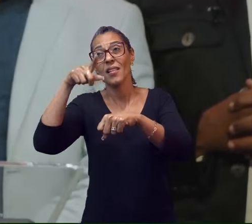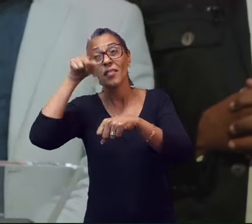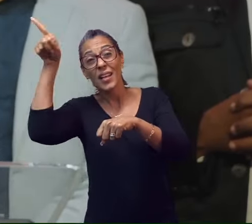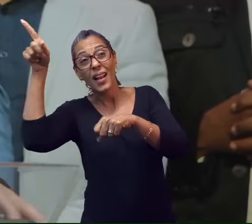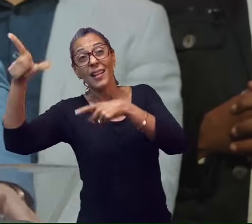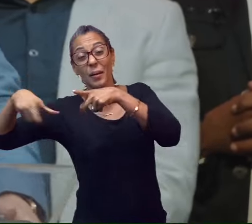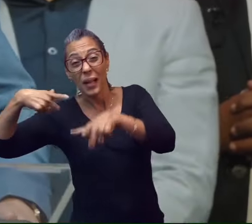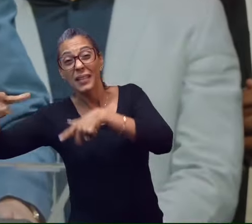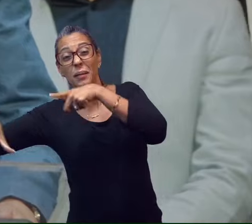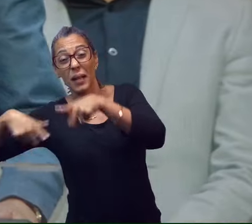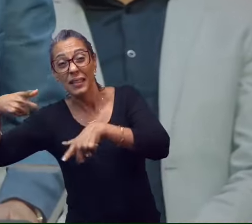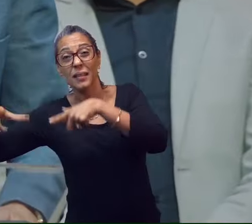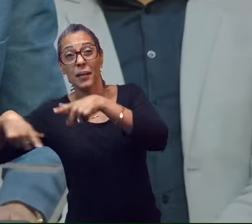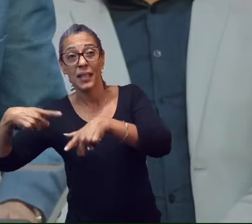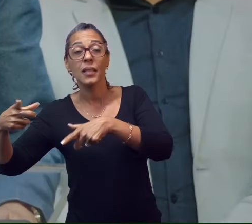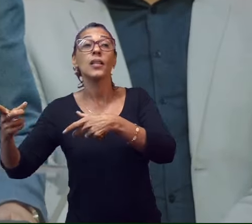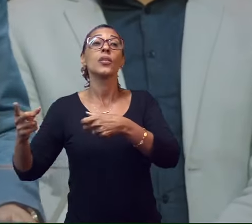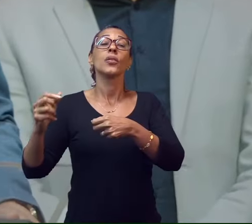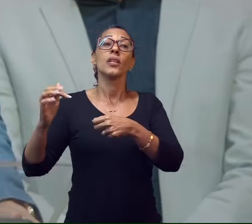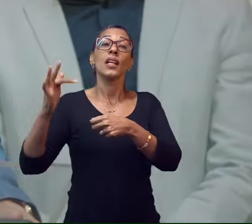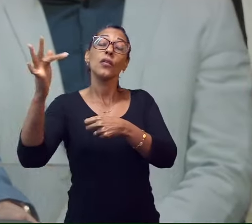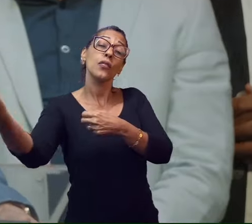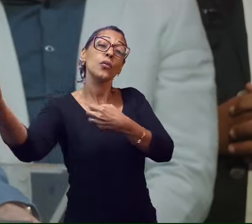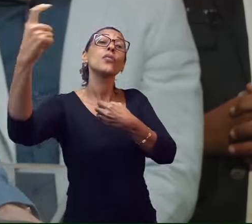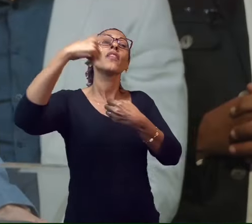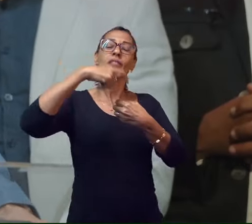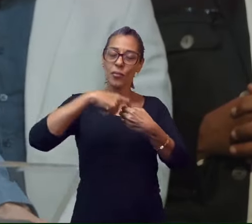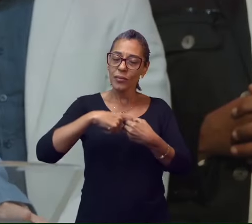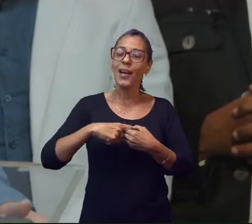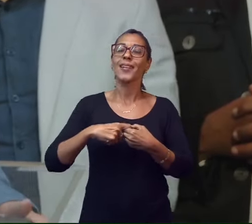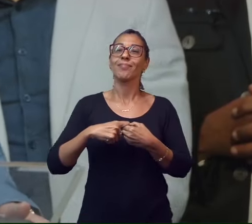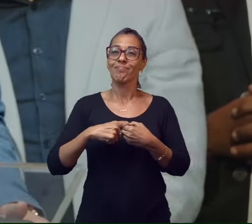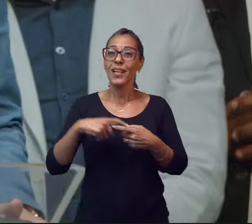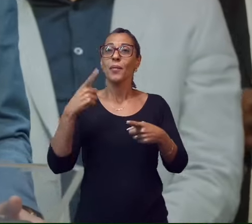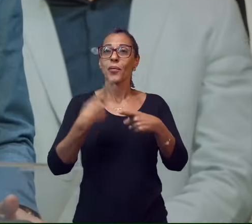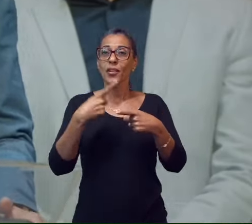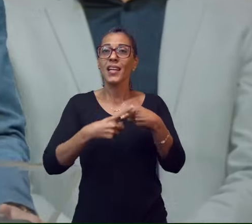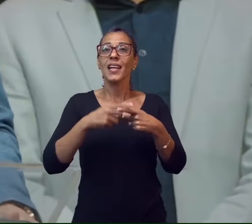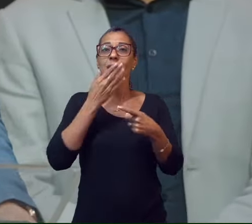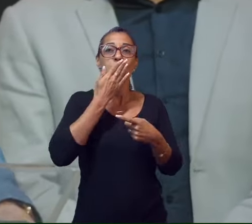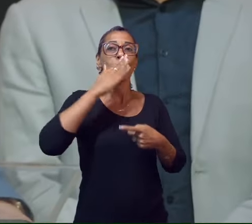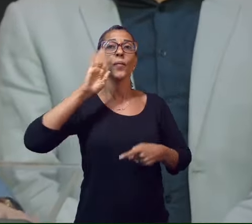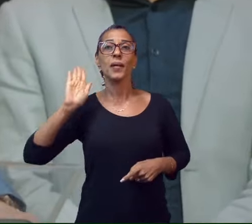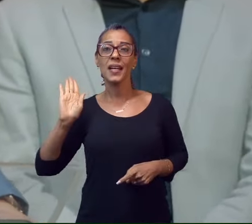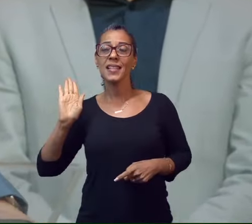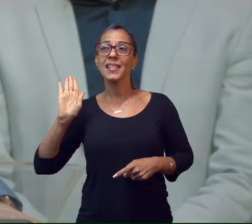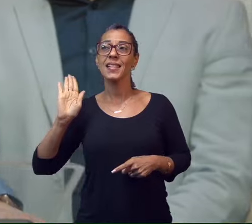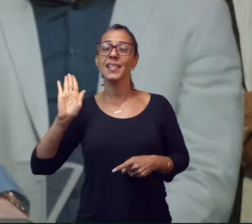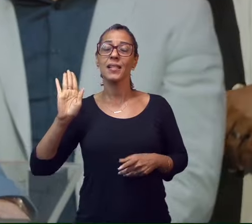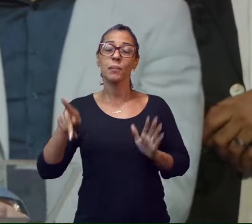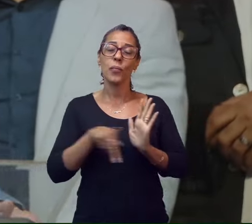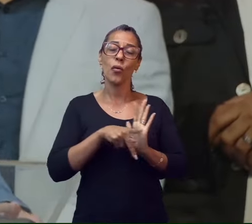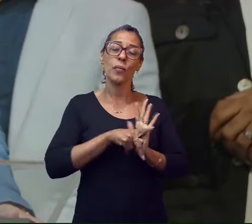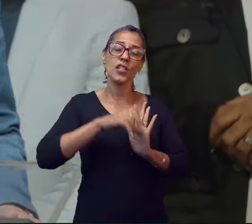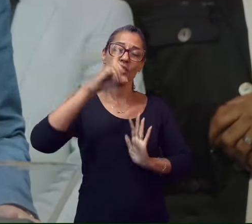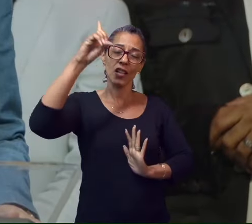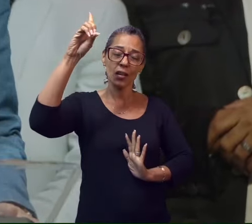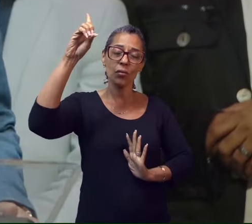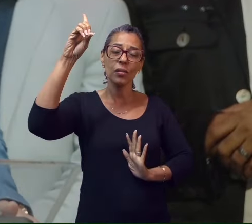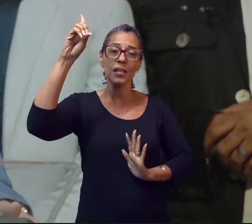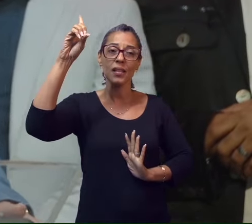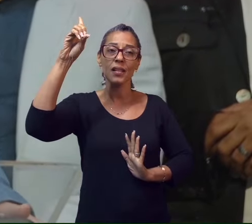Brasil porque as promessas de Deus irão se cumprir na vida das nossas crianças menino e menino